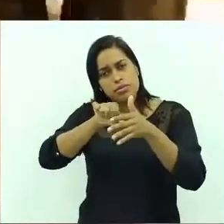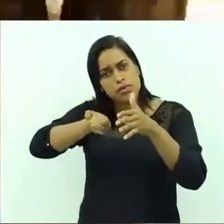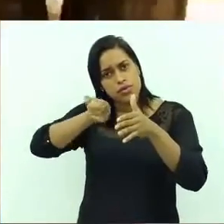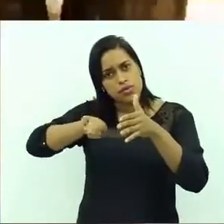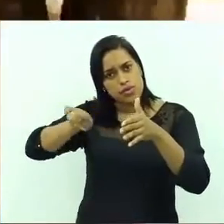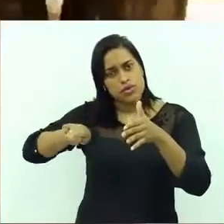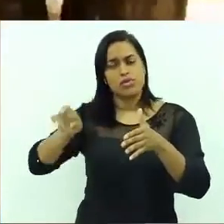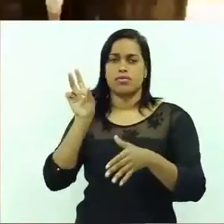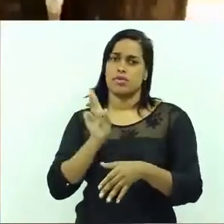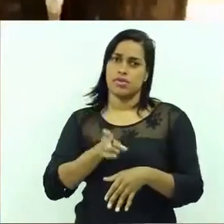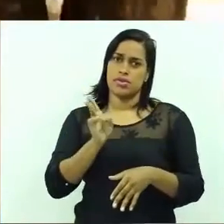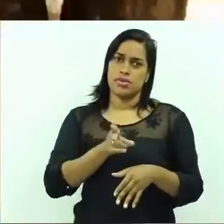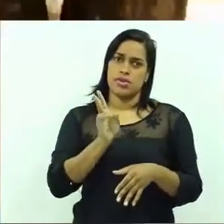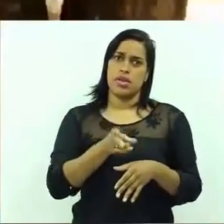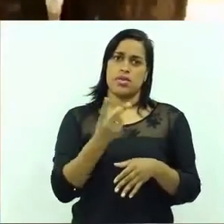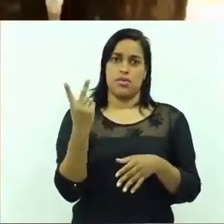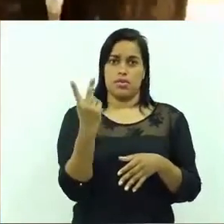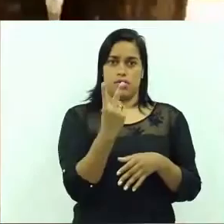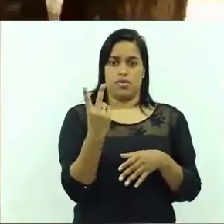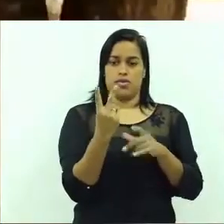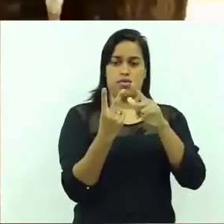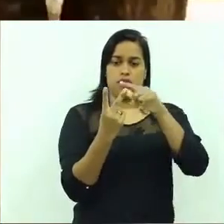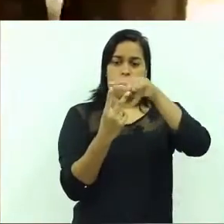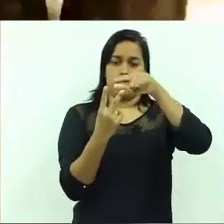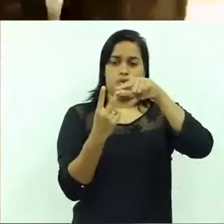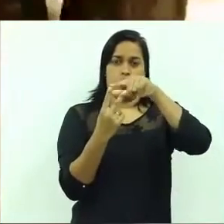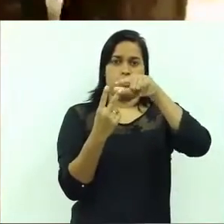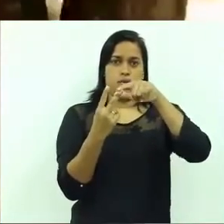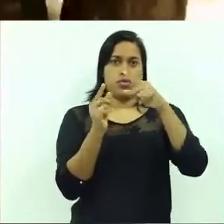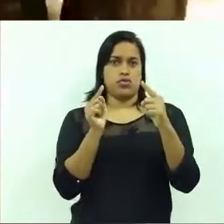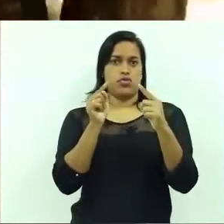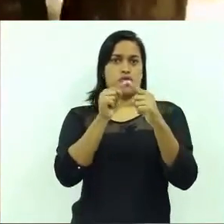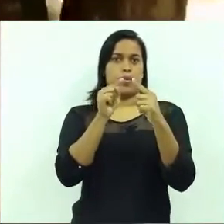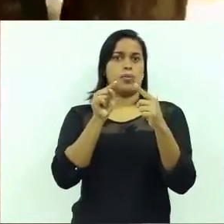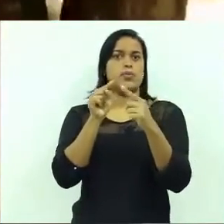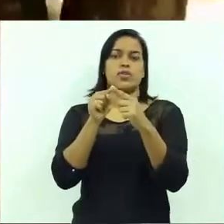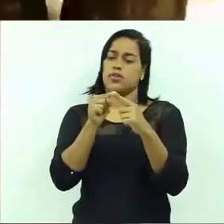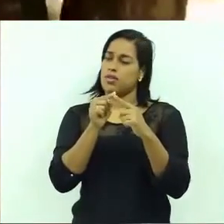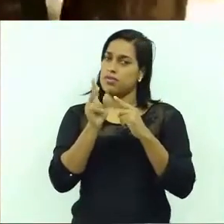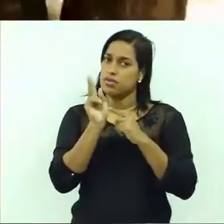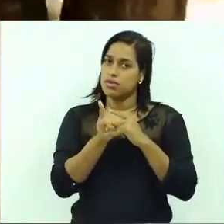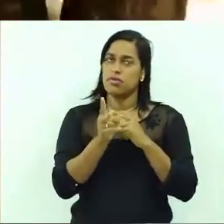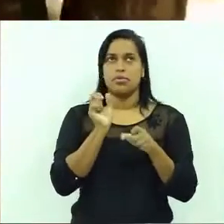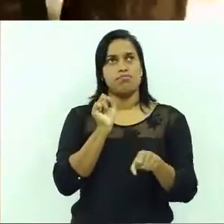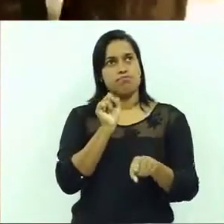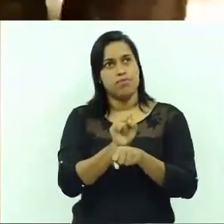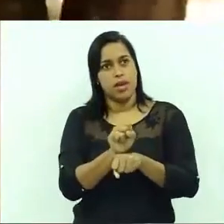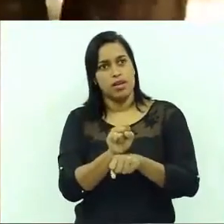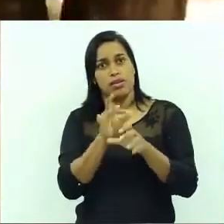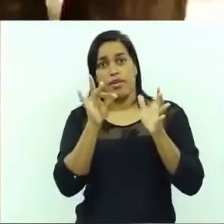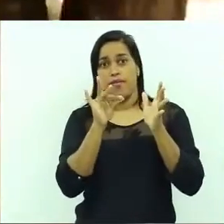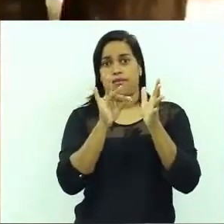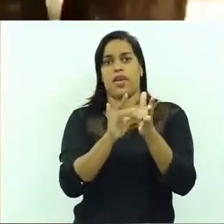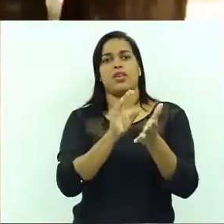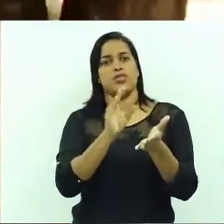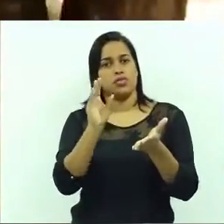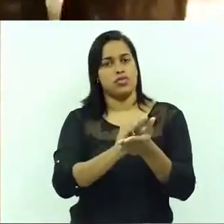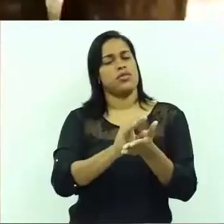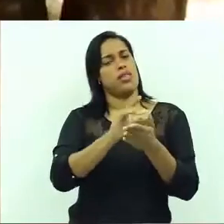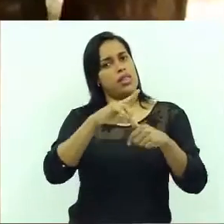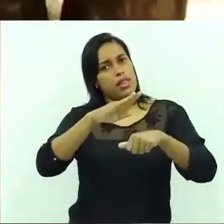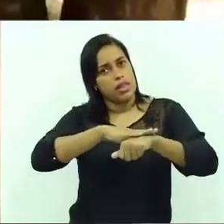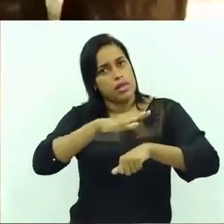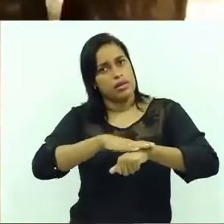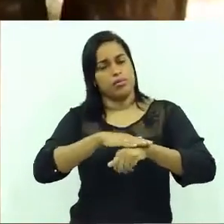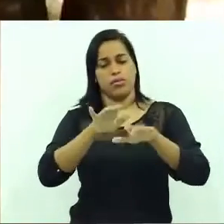ele é sempre escrito com dois objetivos. São dois os objetivos que a gente para e investe tempo para escrever um